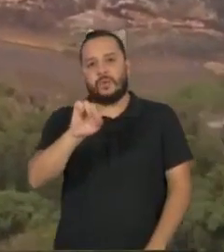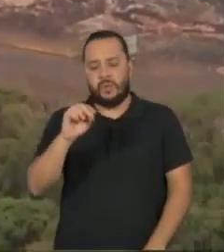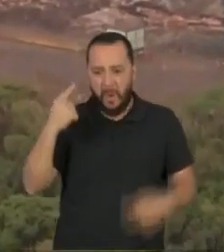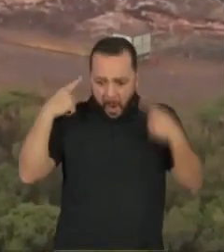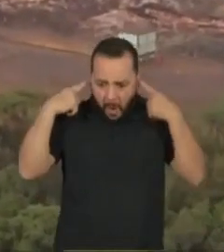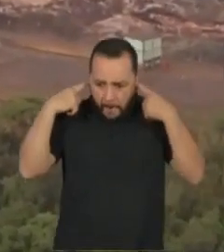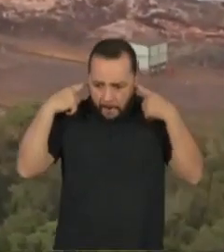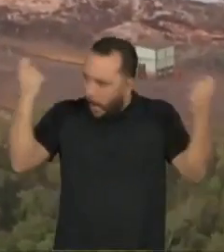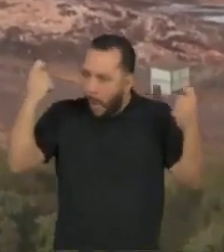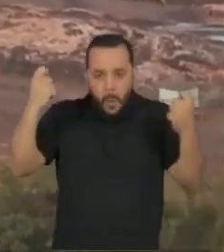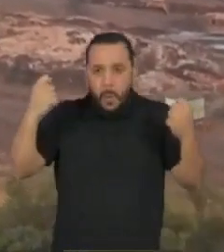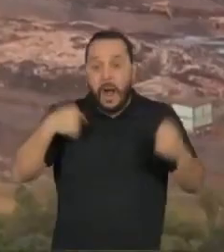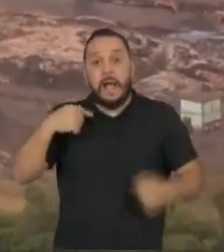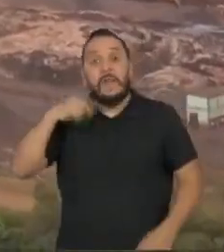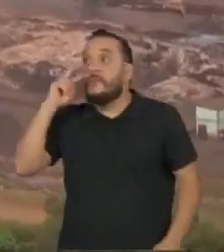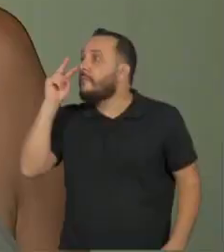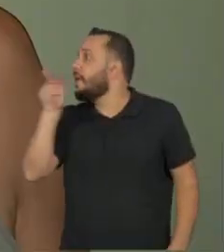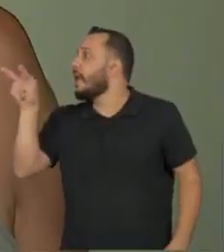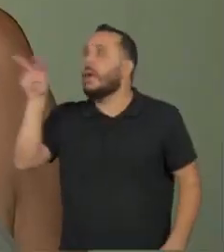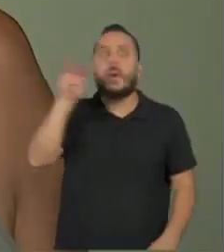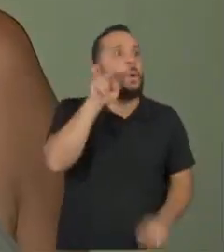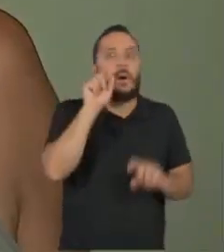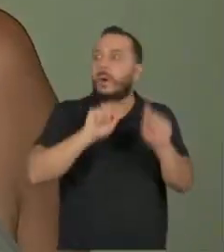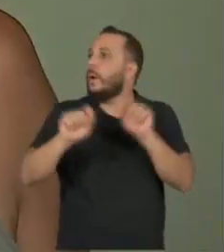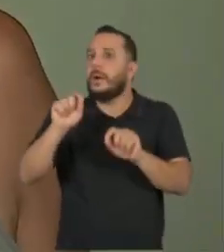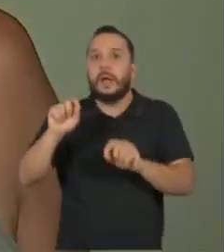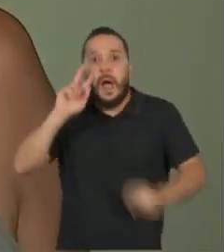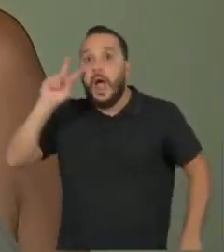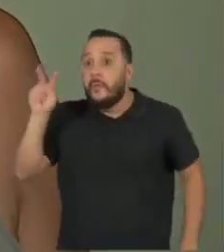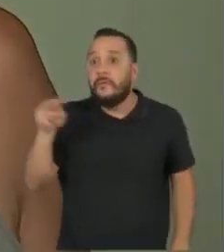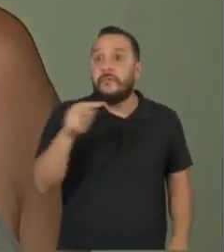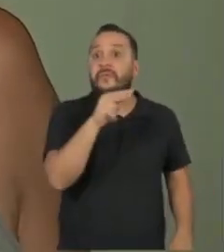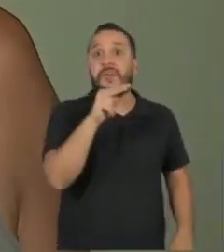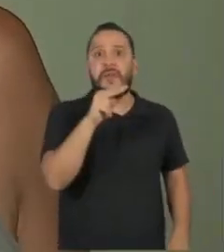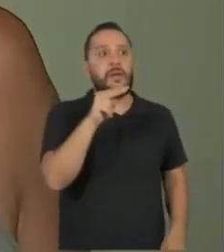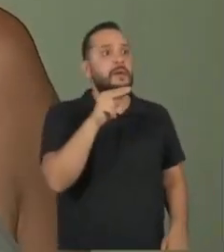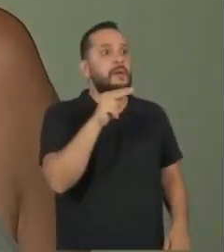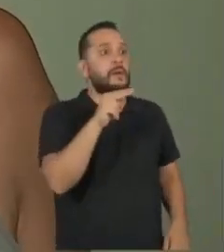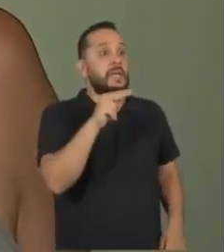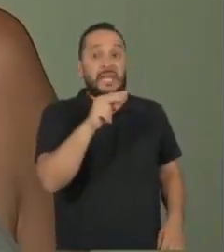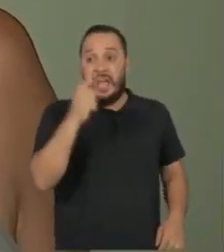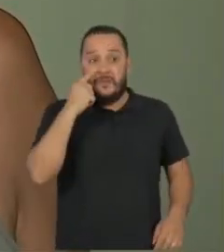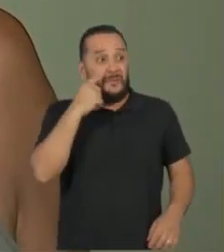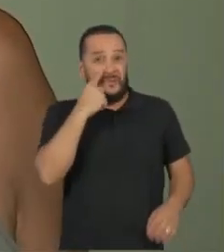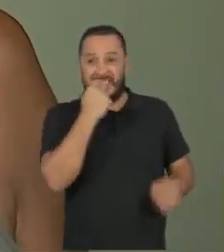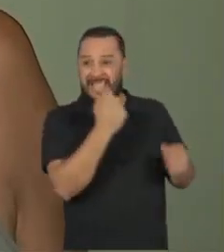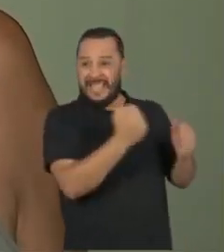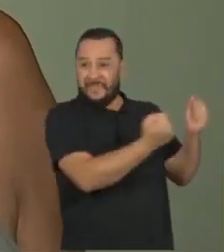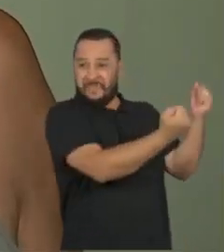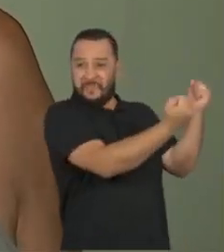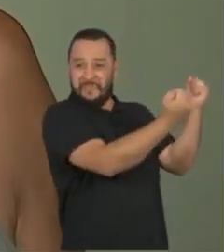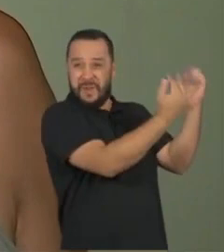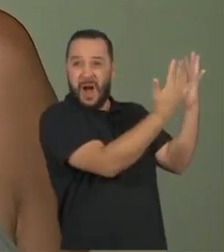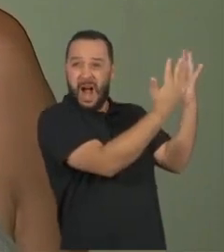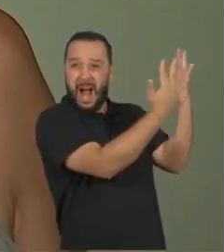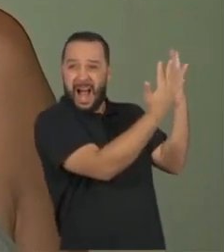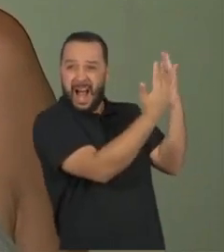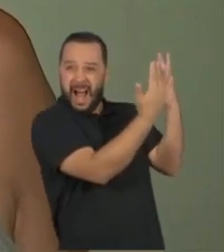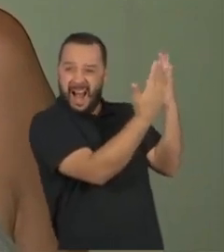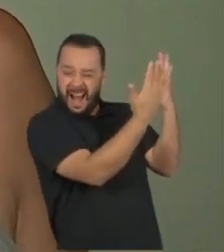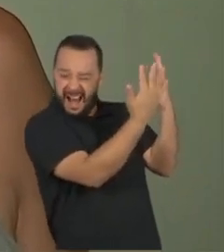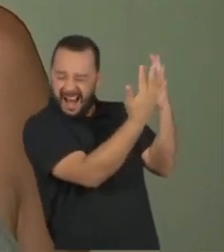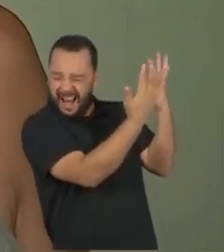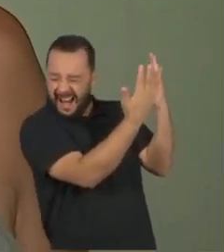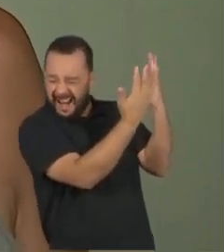barulho forte e saiu para ver o que era. Só virei assim, vi aquele mundão de trem vindo